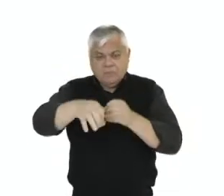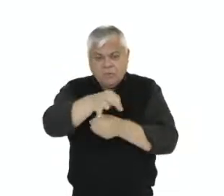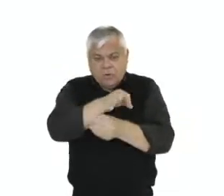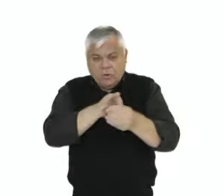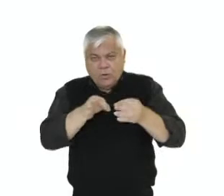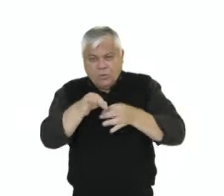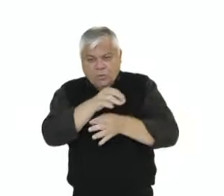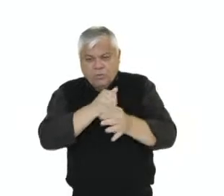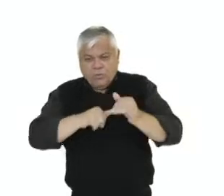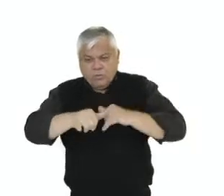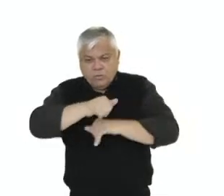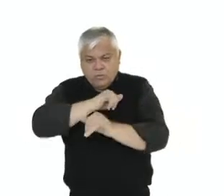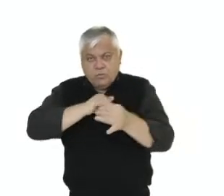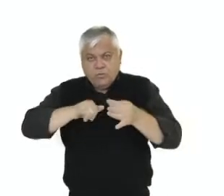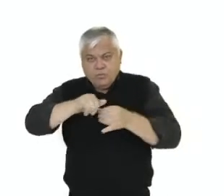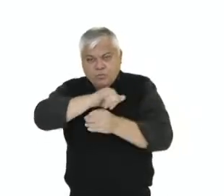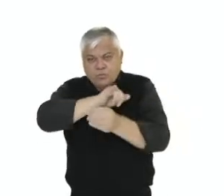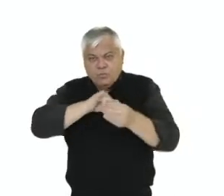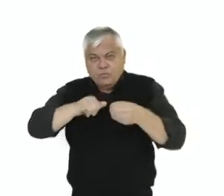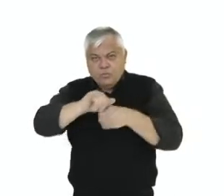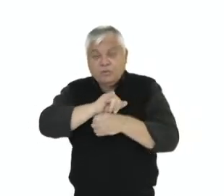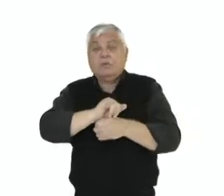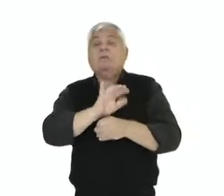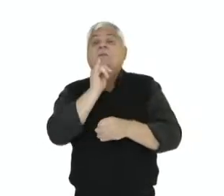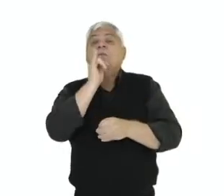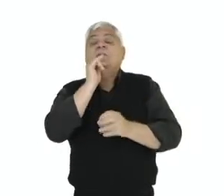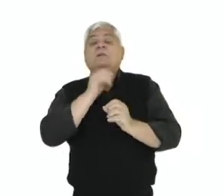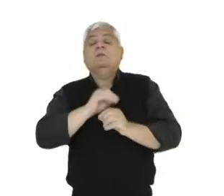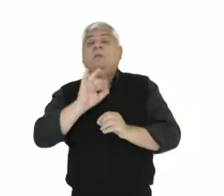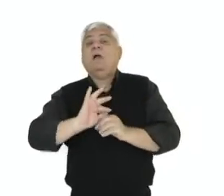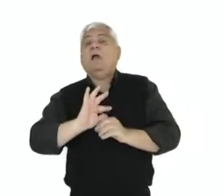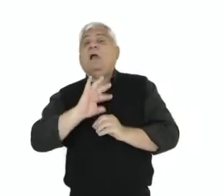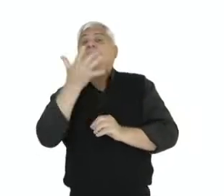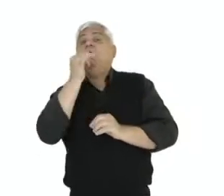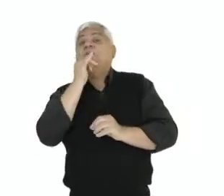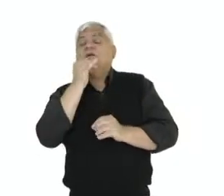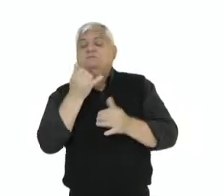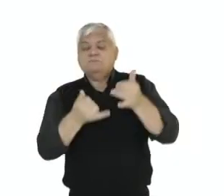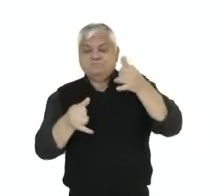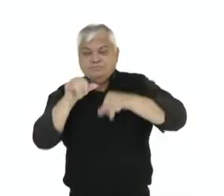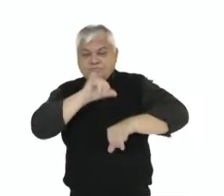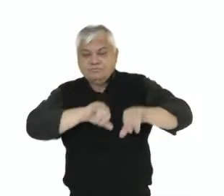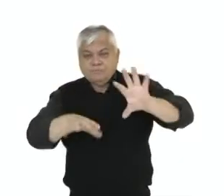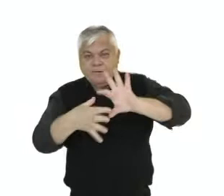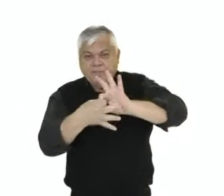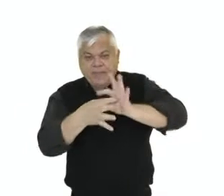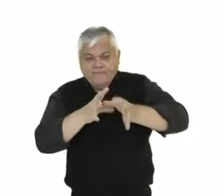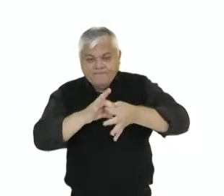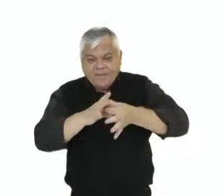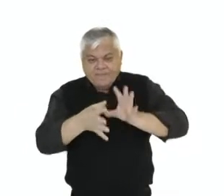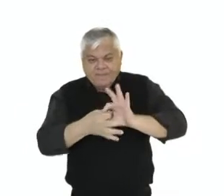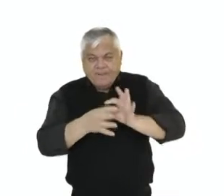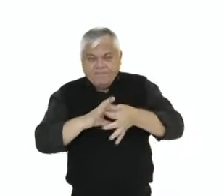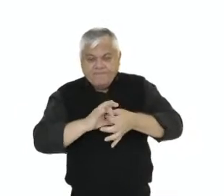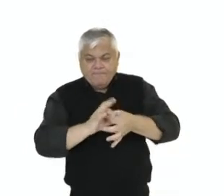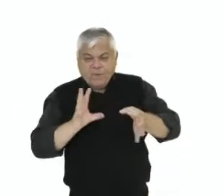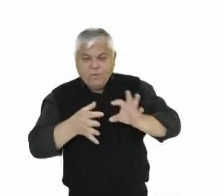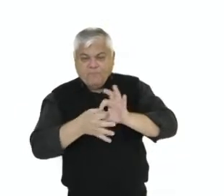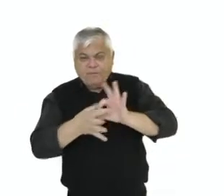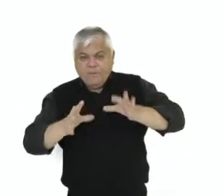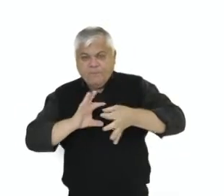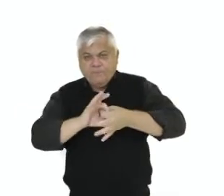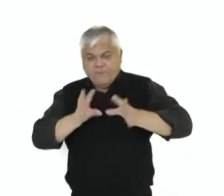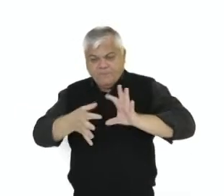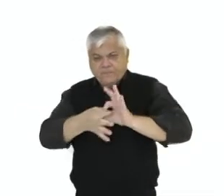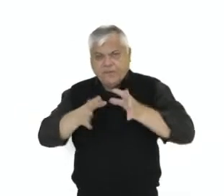que constituem a matéria. No momento em que ocorre a reação química, ligações são rompidas, ligações são formadas